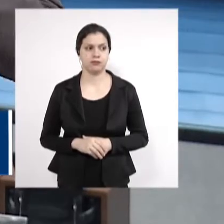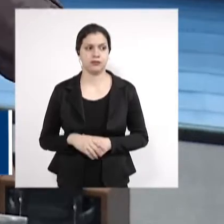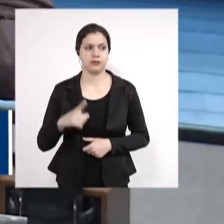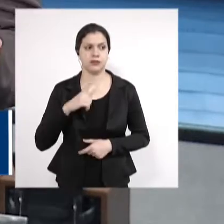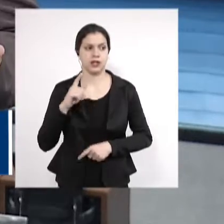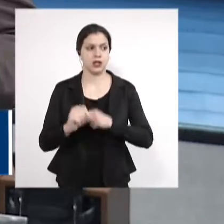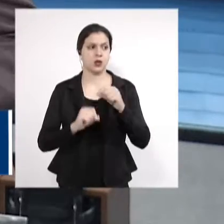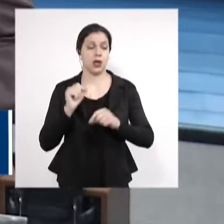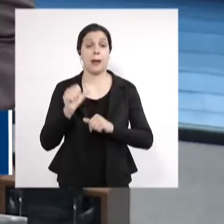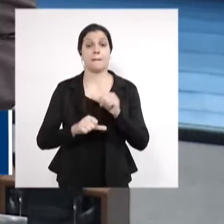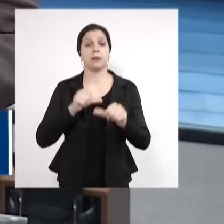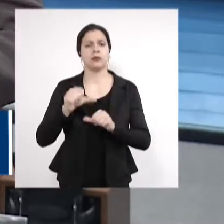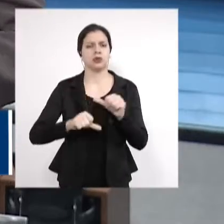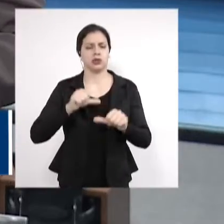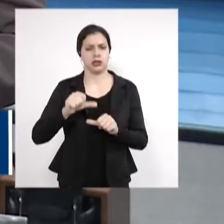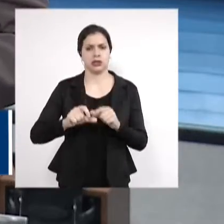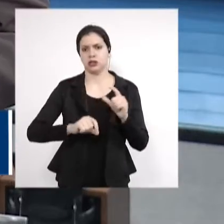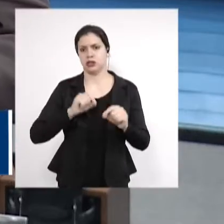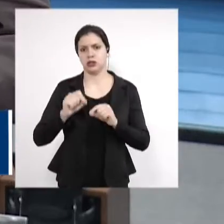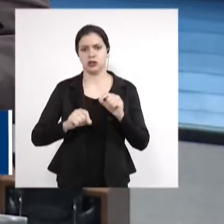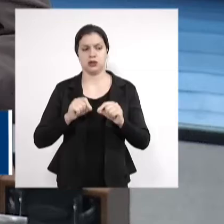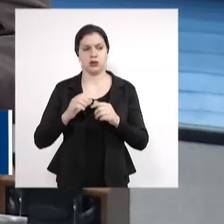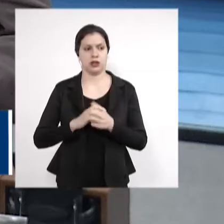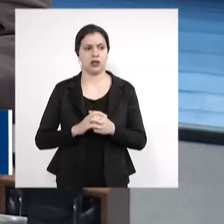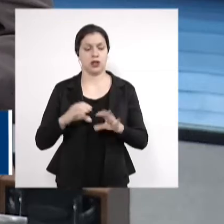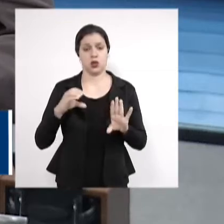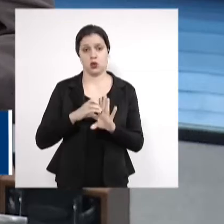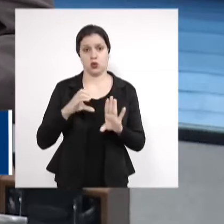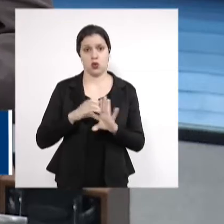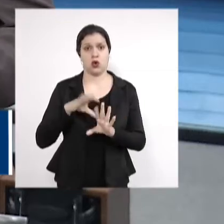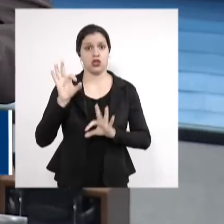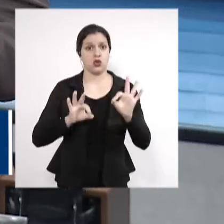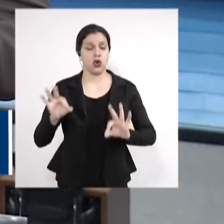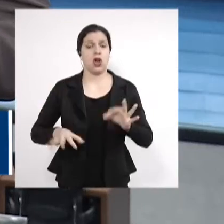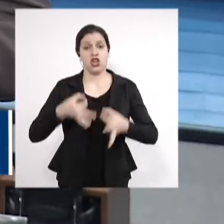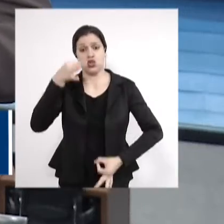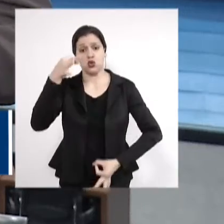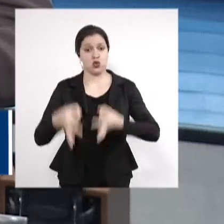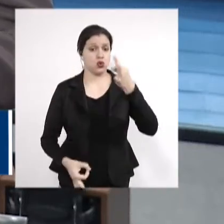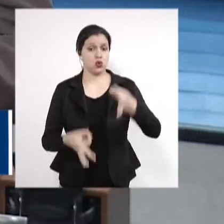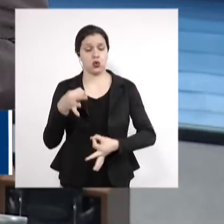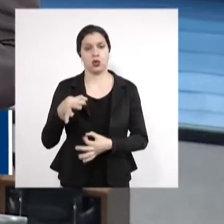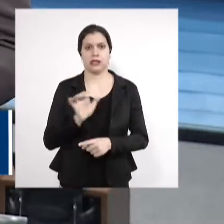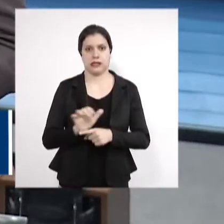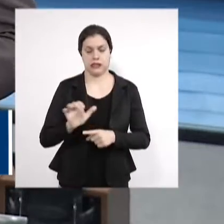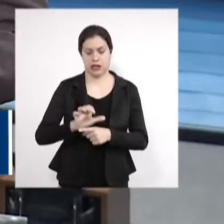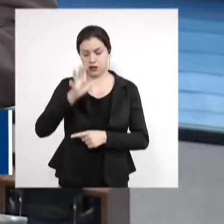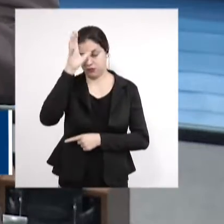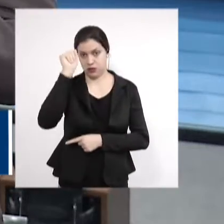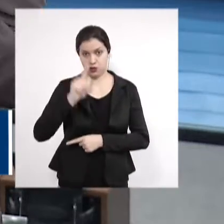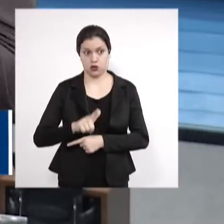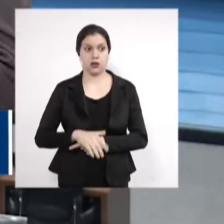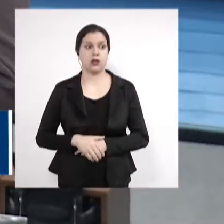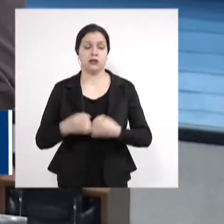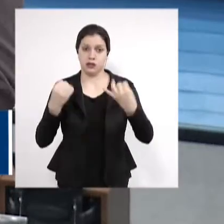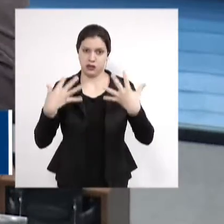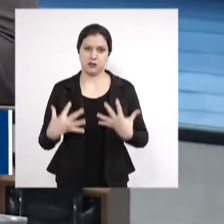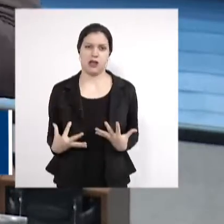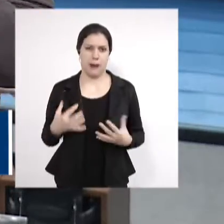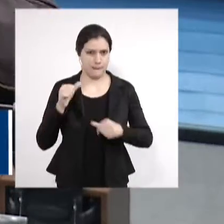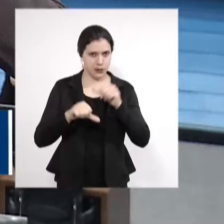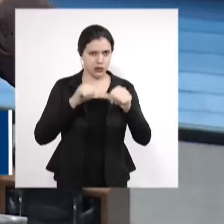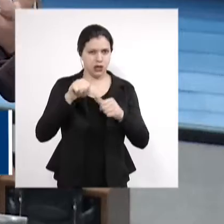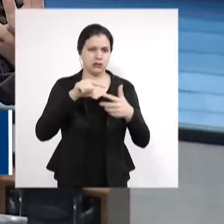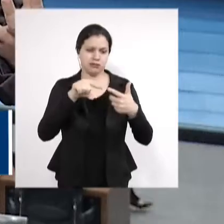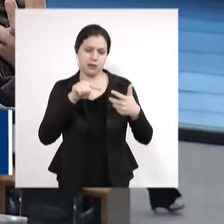uma série de mudanças, Maritê, no Código de Organização Judiciária do Estado de Mato Grosso do Sul. Eu vou citar as principais mudanças,